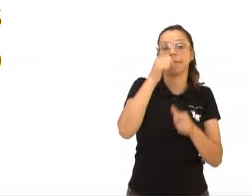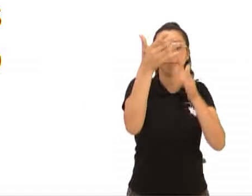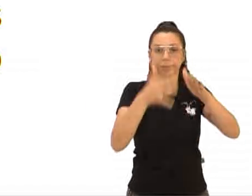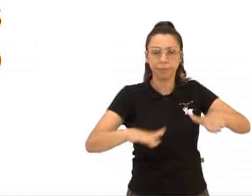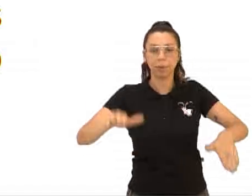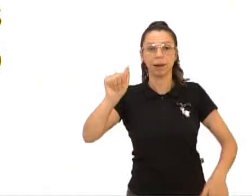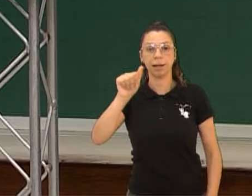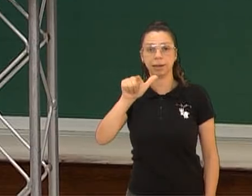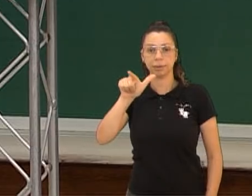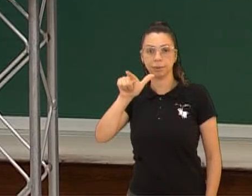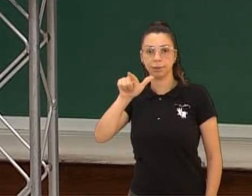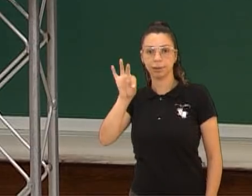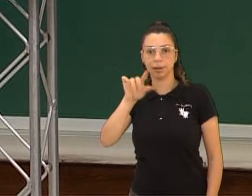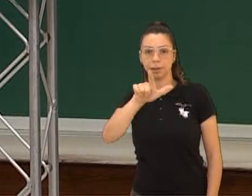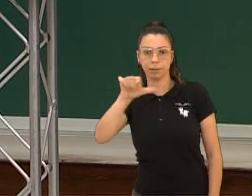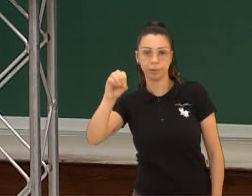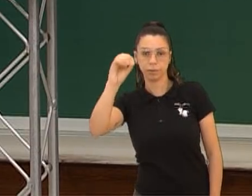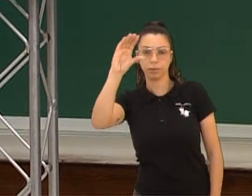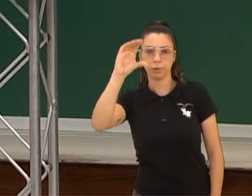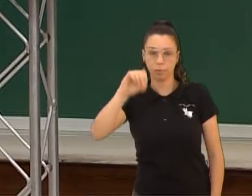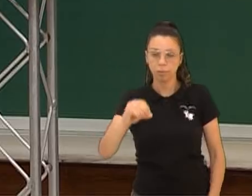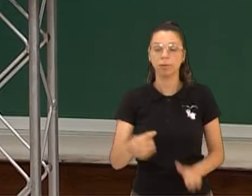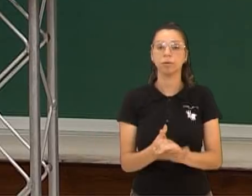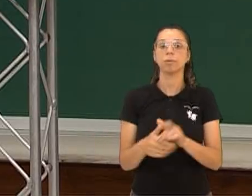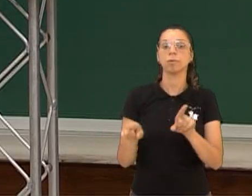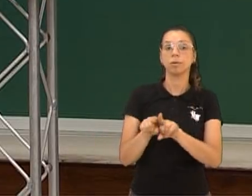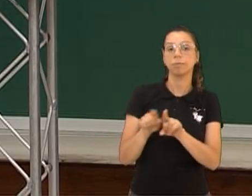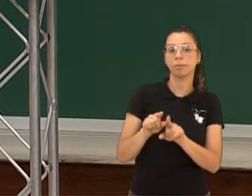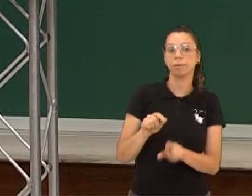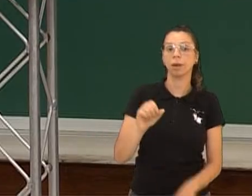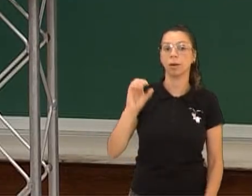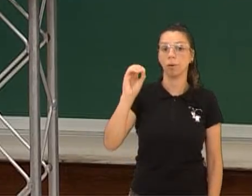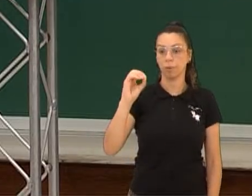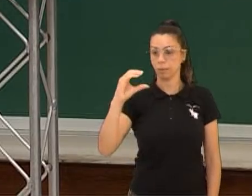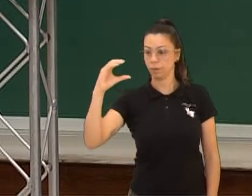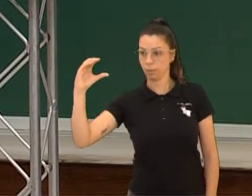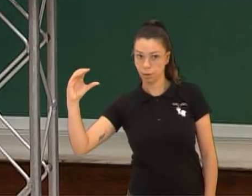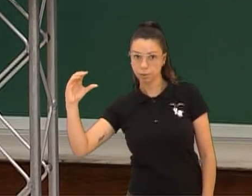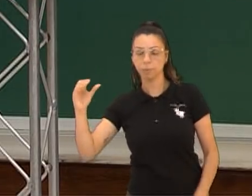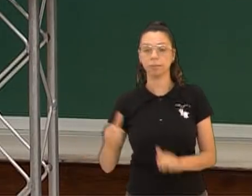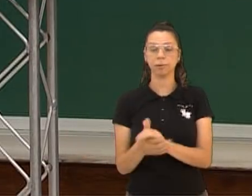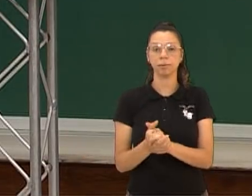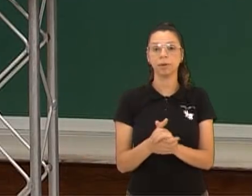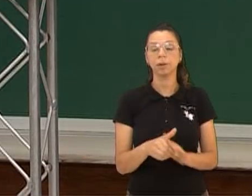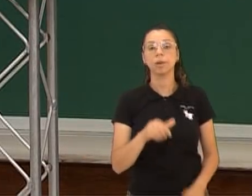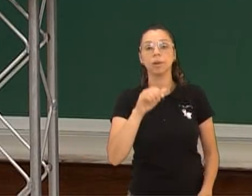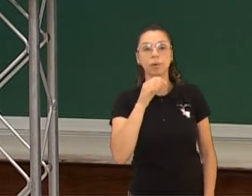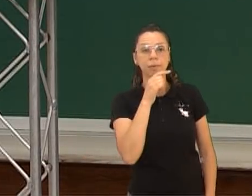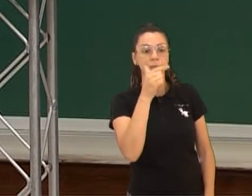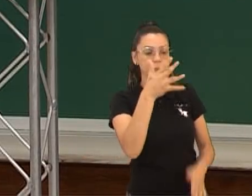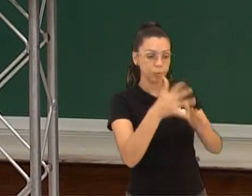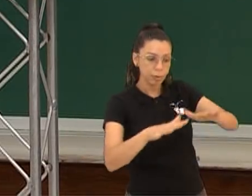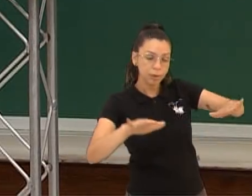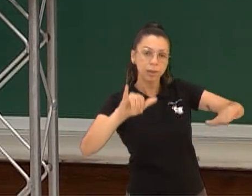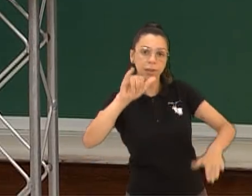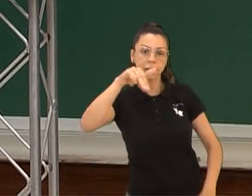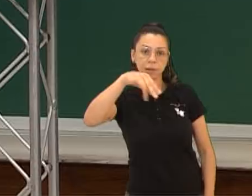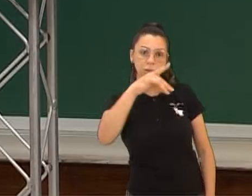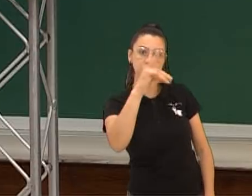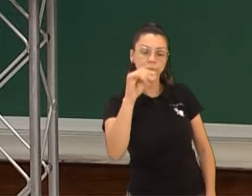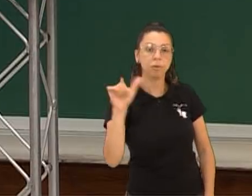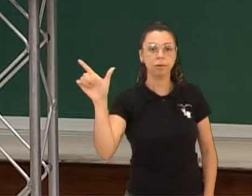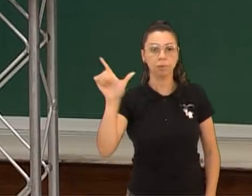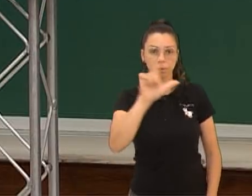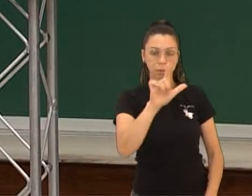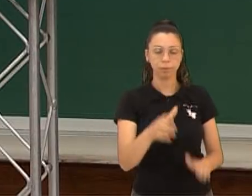costa ocidental, ocidental na parte oeste, e pelo Oceano Índico do lado oriental, na parte leste,